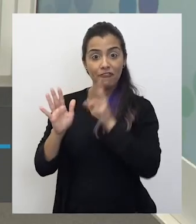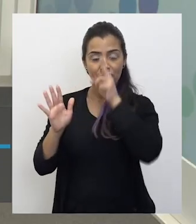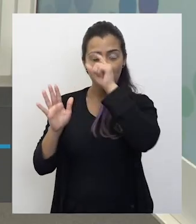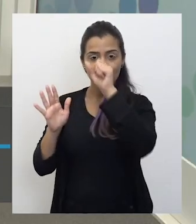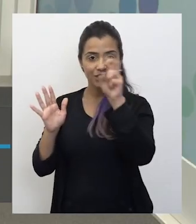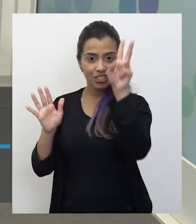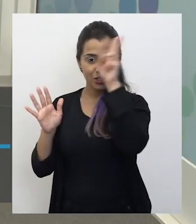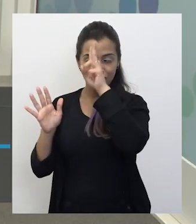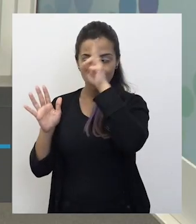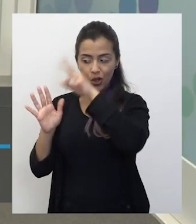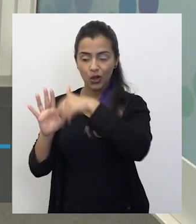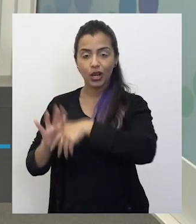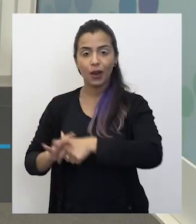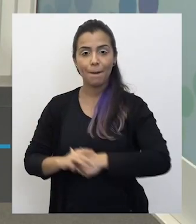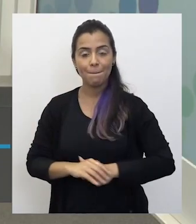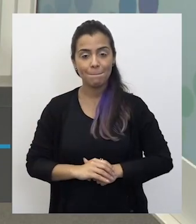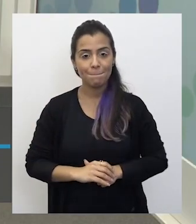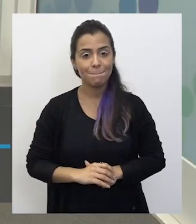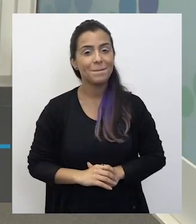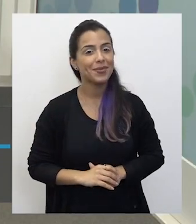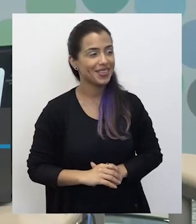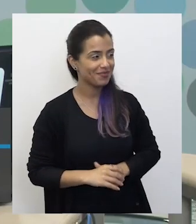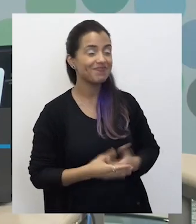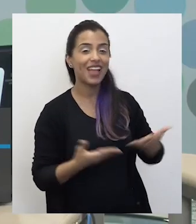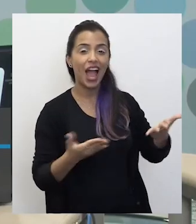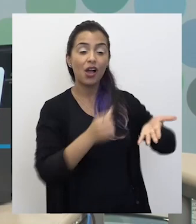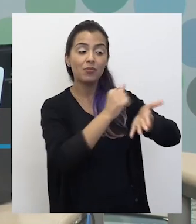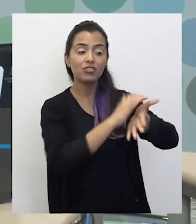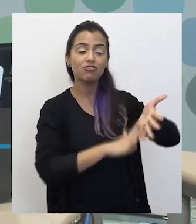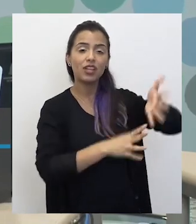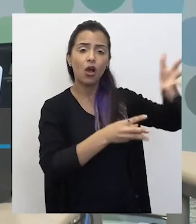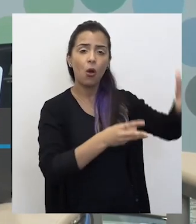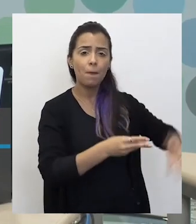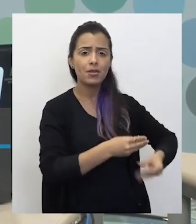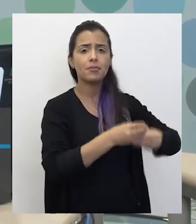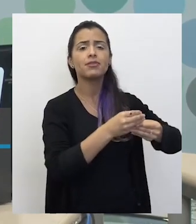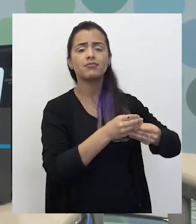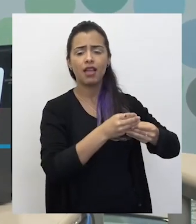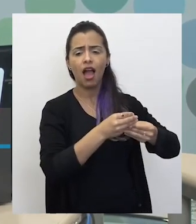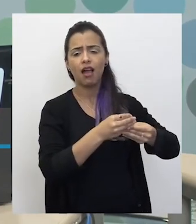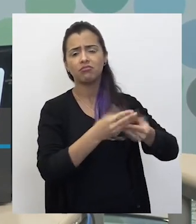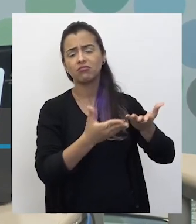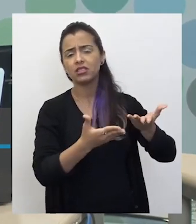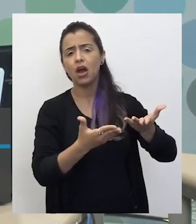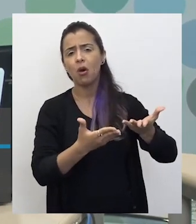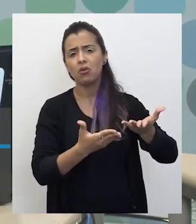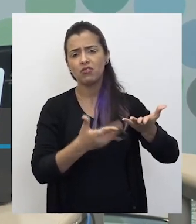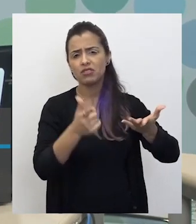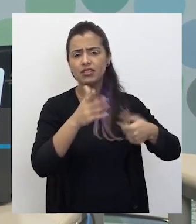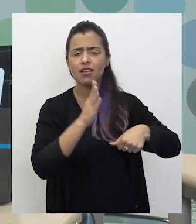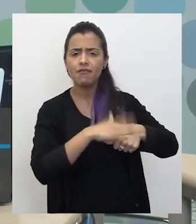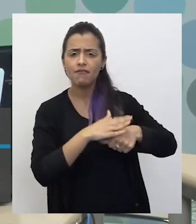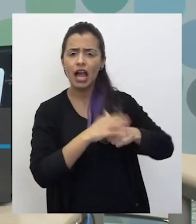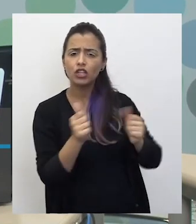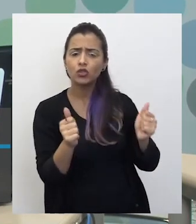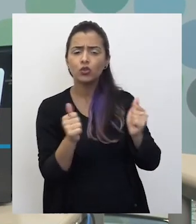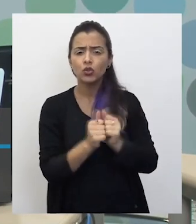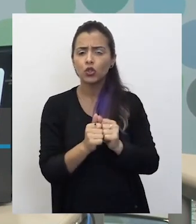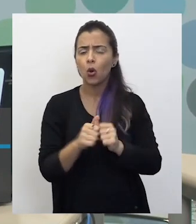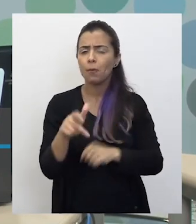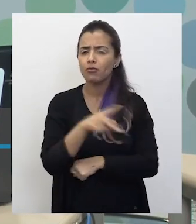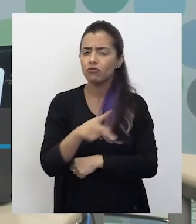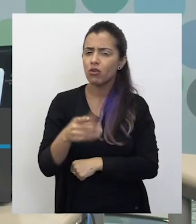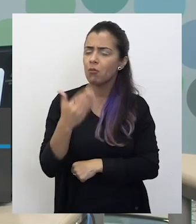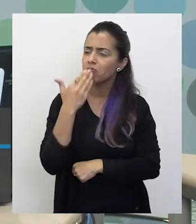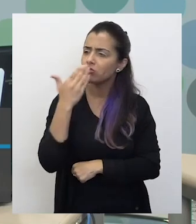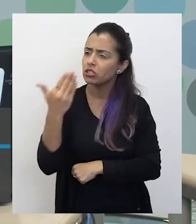legal. Então, agora nós vamos para uma atividade complementar, né? Então, é aquela atividade que você faz aí sobre orientação junto com o seu professor, com